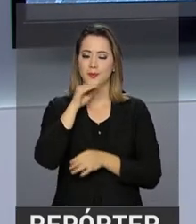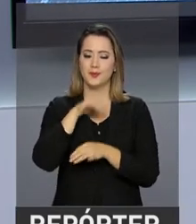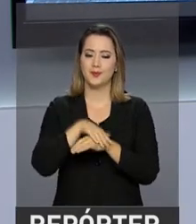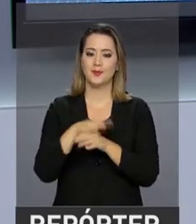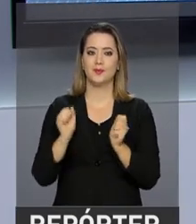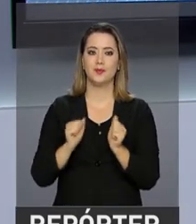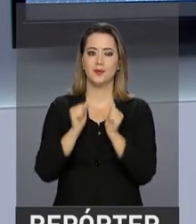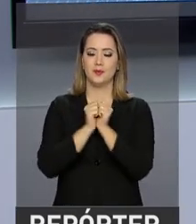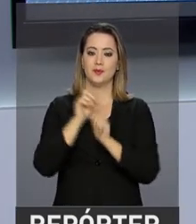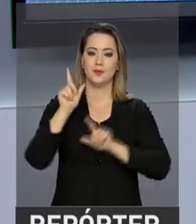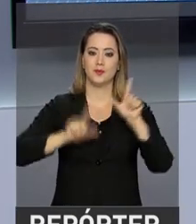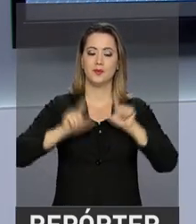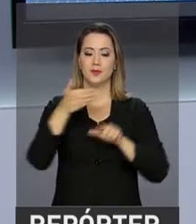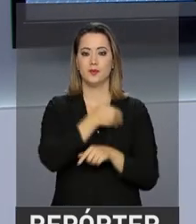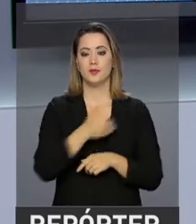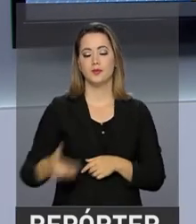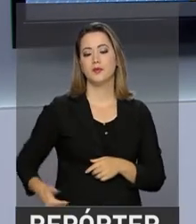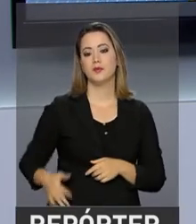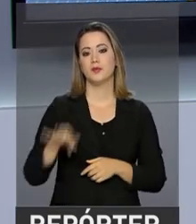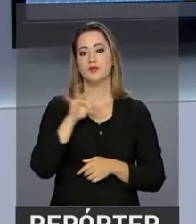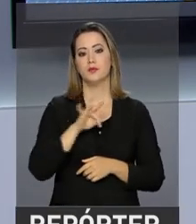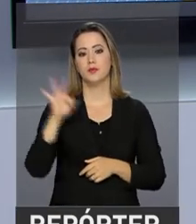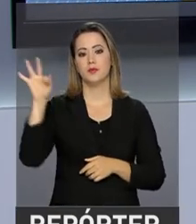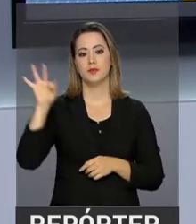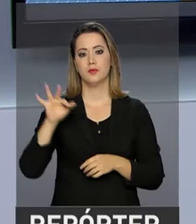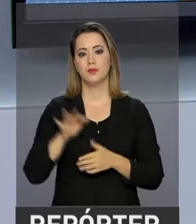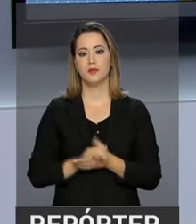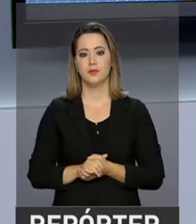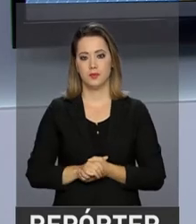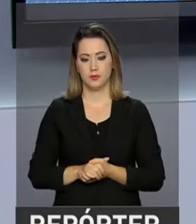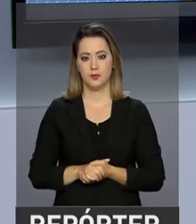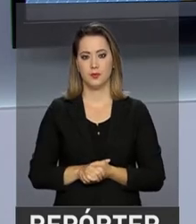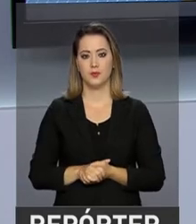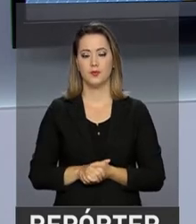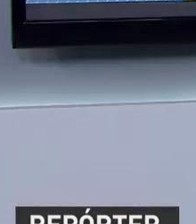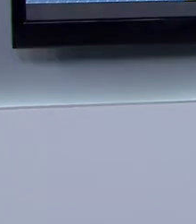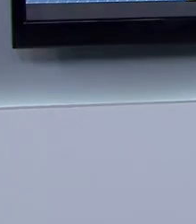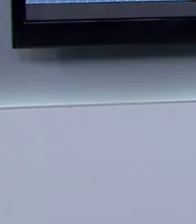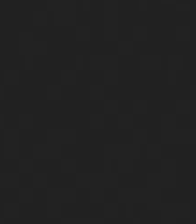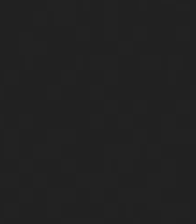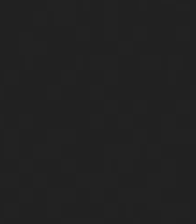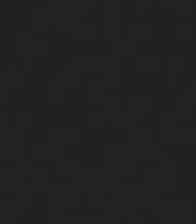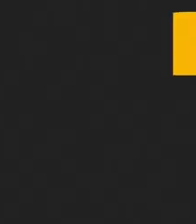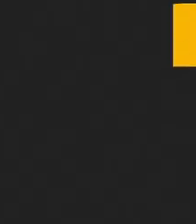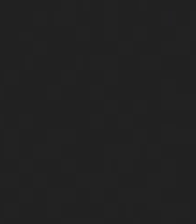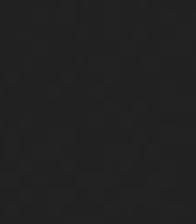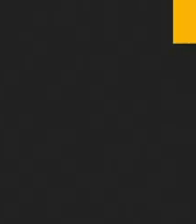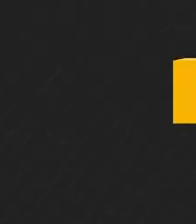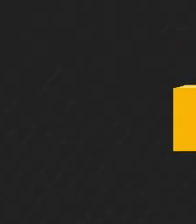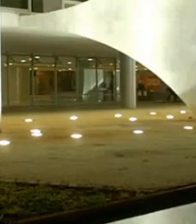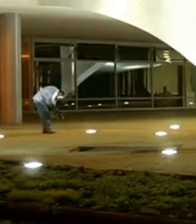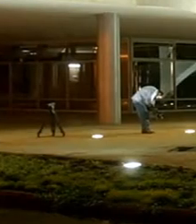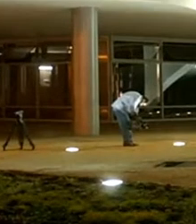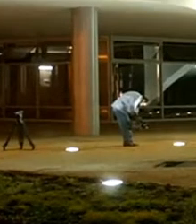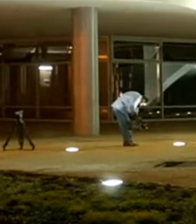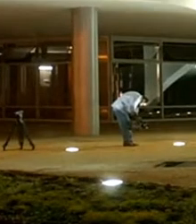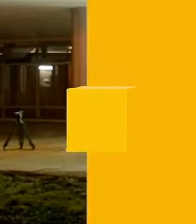noite para você. Continue com a gente aqui na NBR, a TV do Governo Federal.